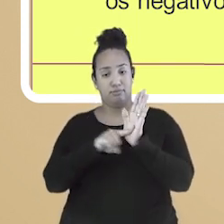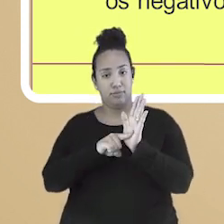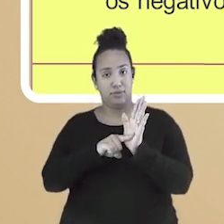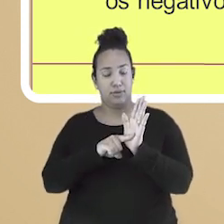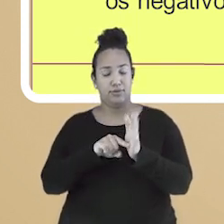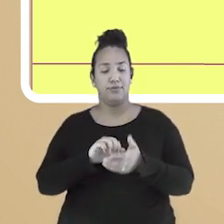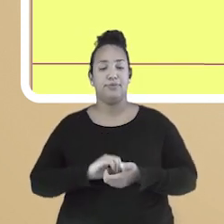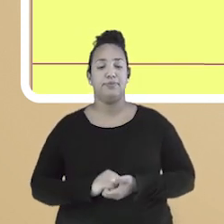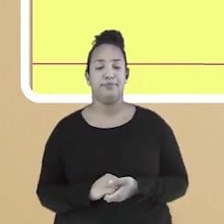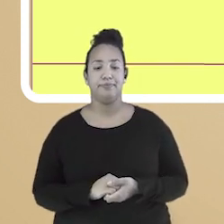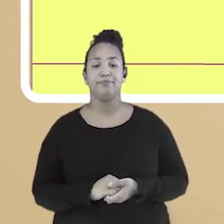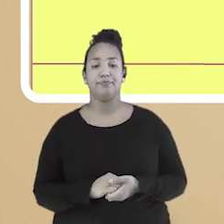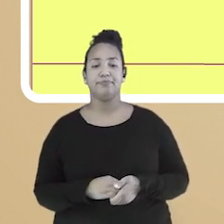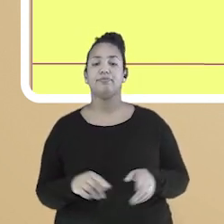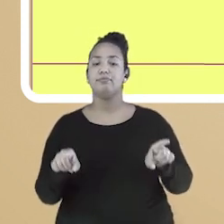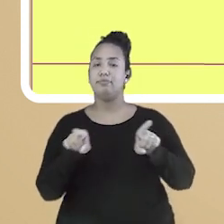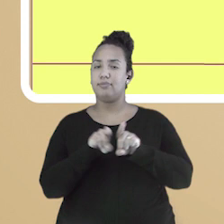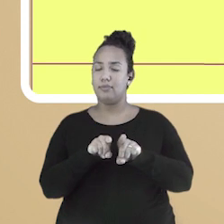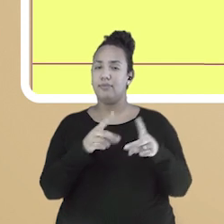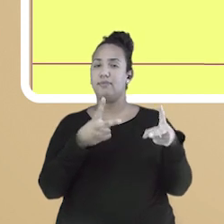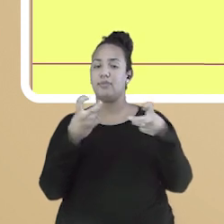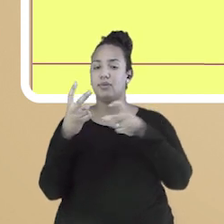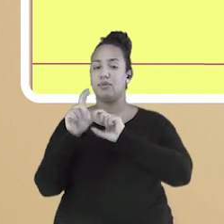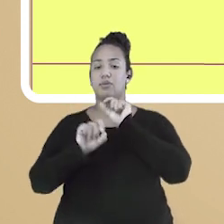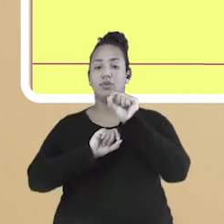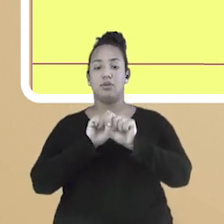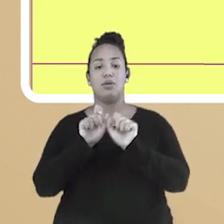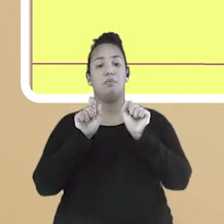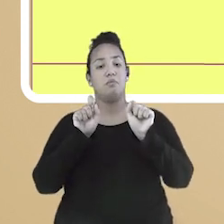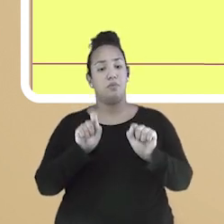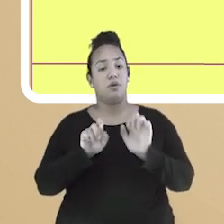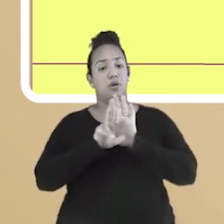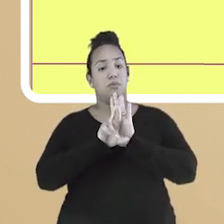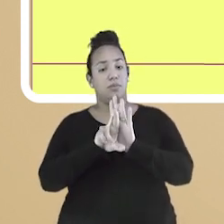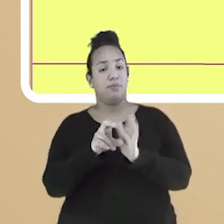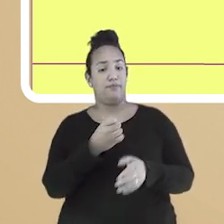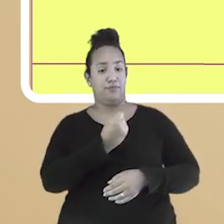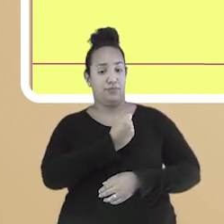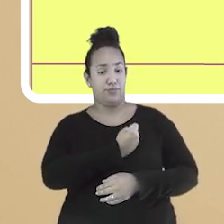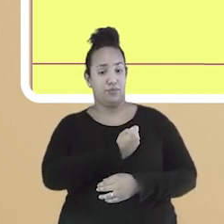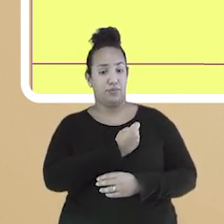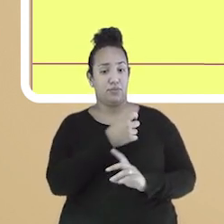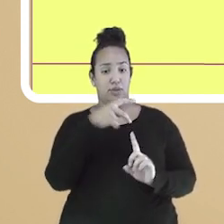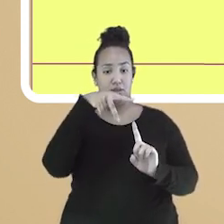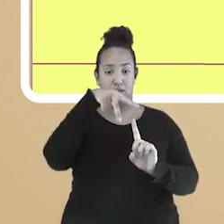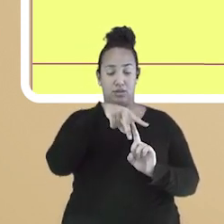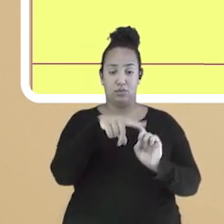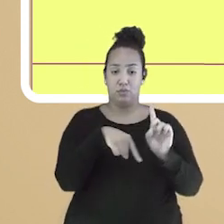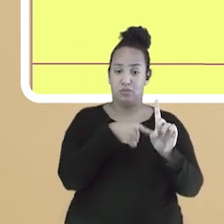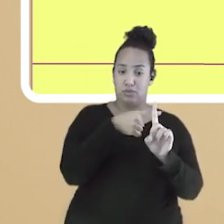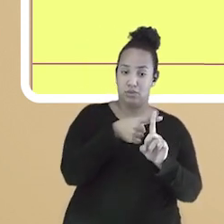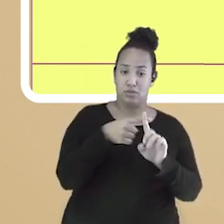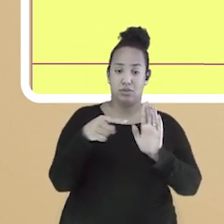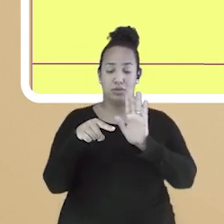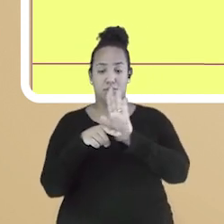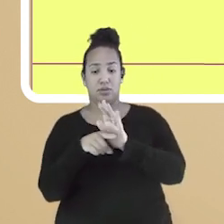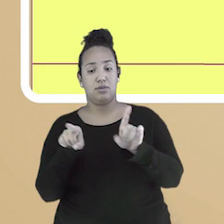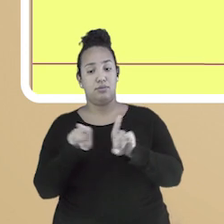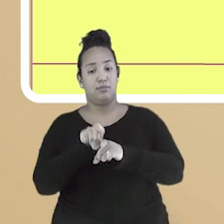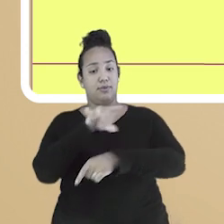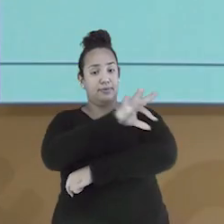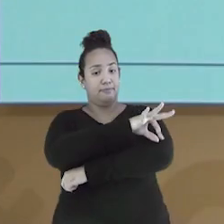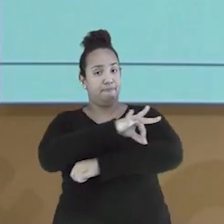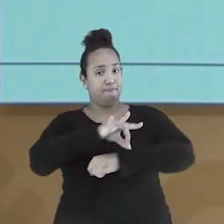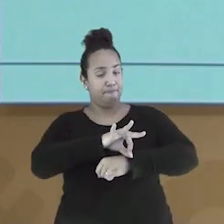zero. Vimos também que é possível representar os números inteiros positivos e negativos em uma reta